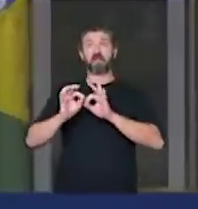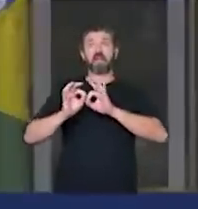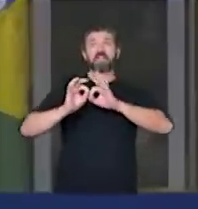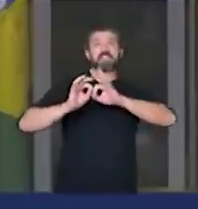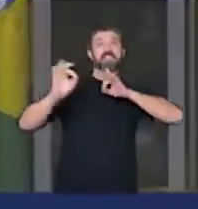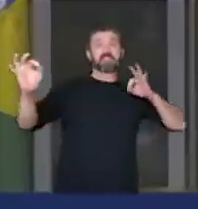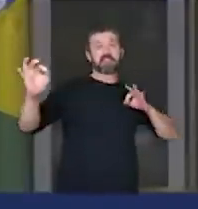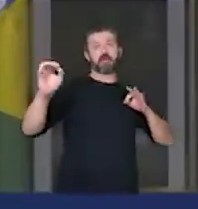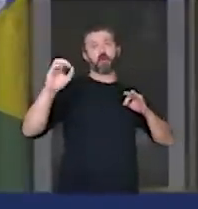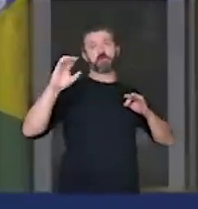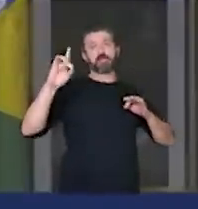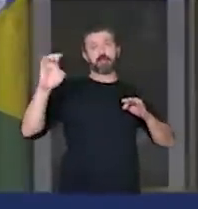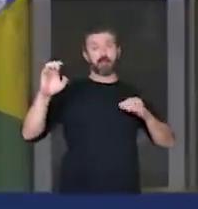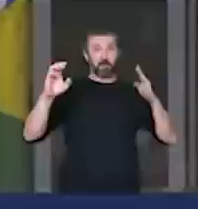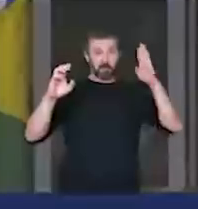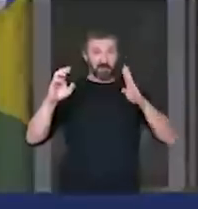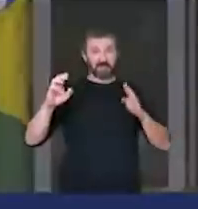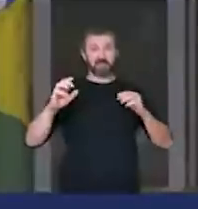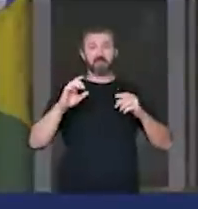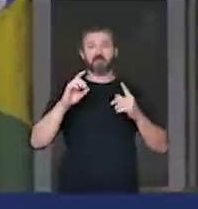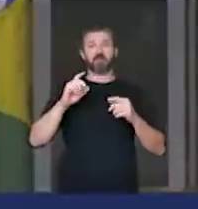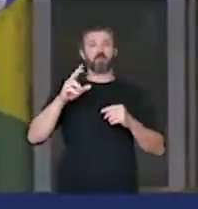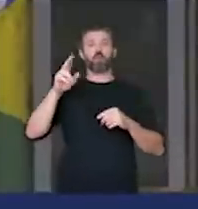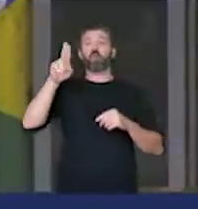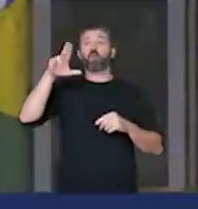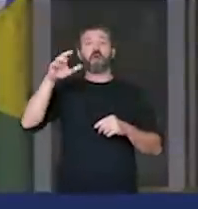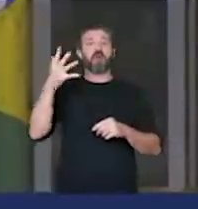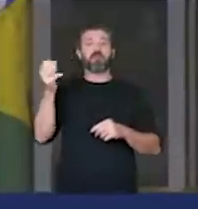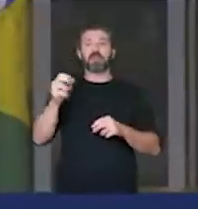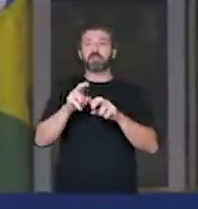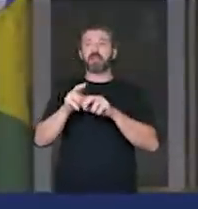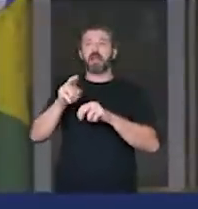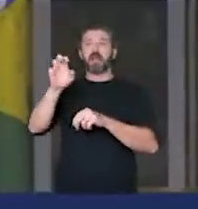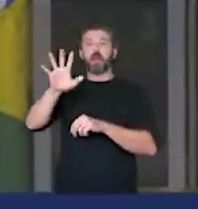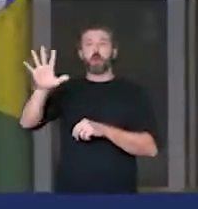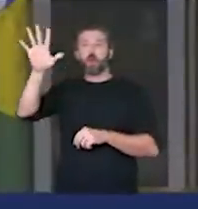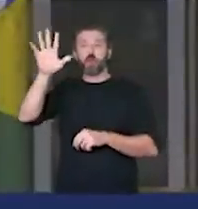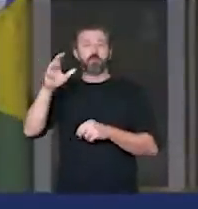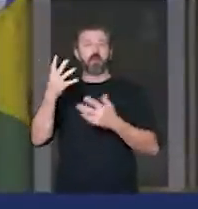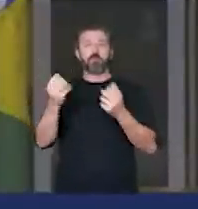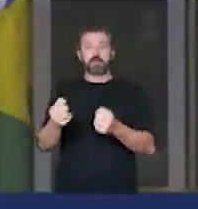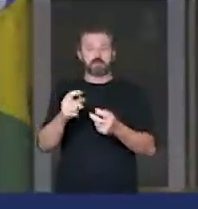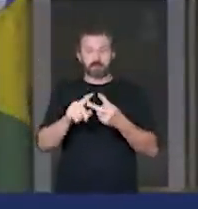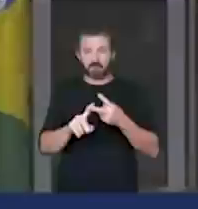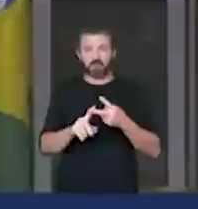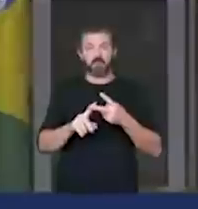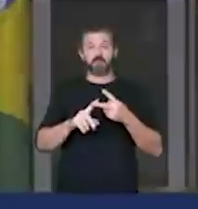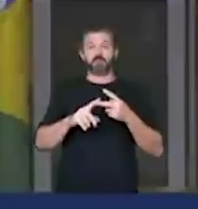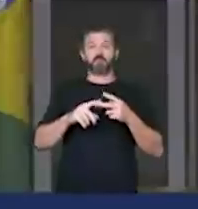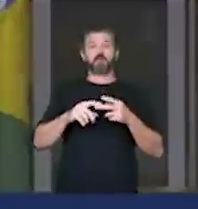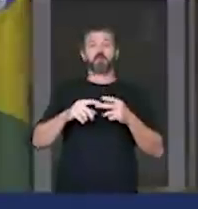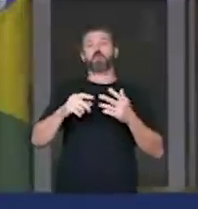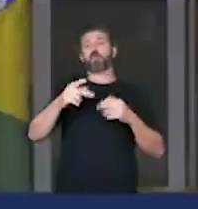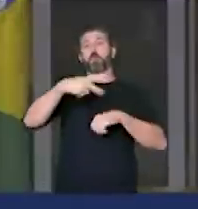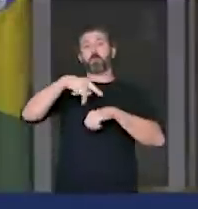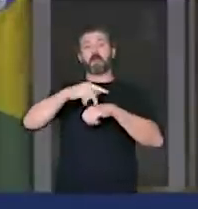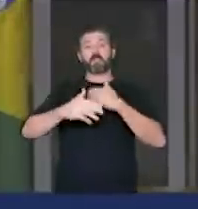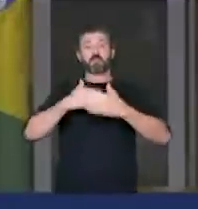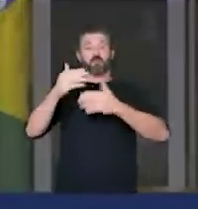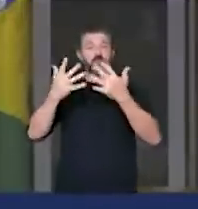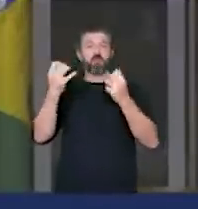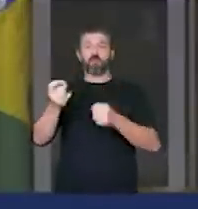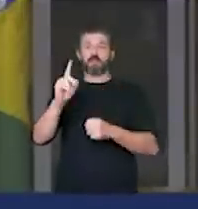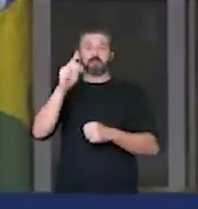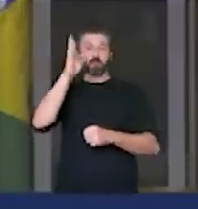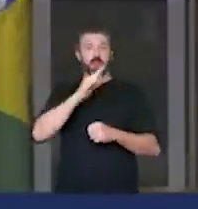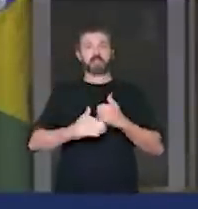da OCDE, o Brasil nunca vai passar pelo crivo dos parlamentos europeus, nunca vai passar pelo crivo dos parlamentos de países